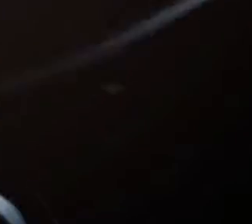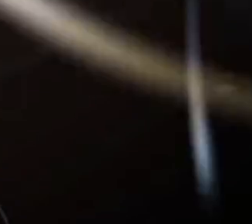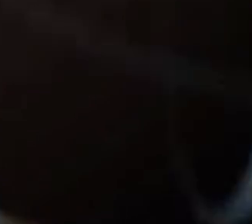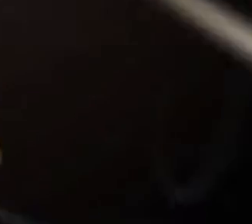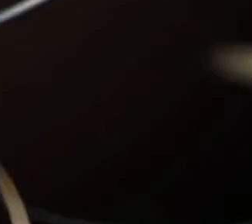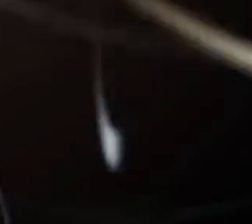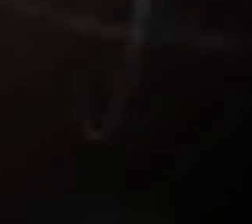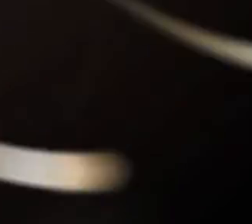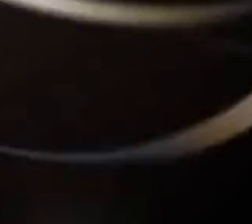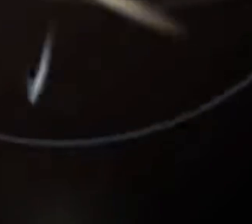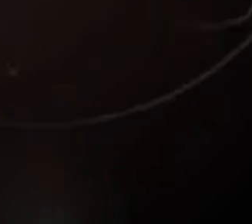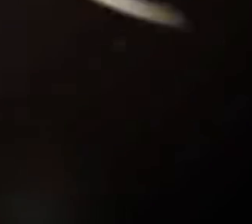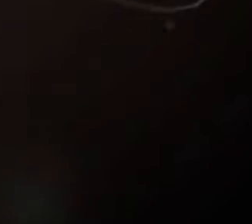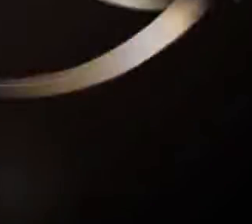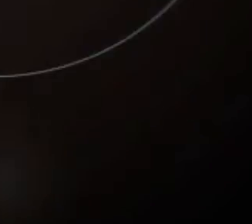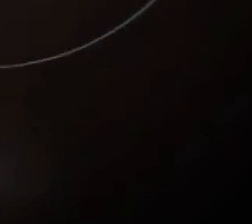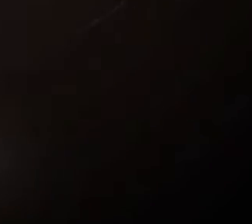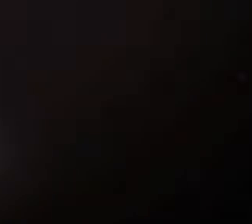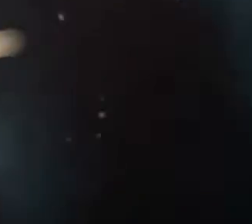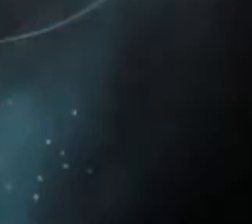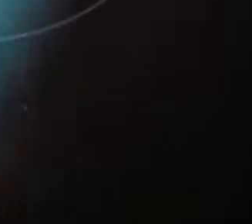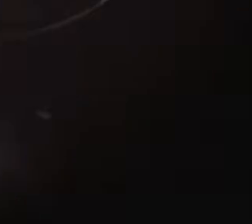E aí